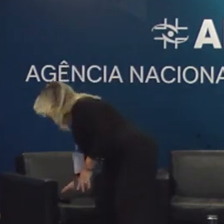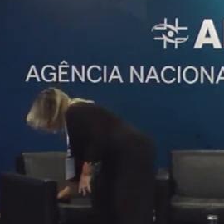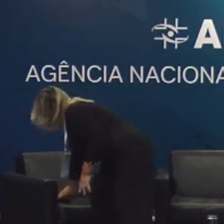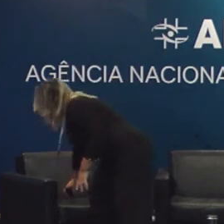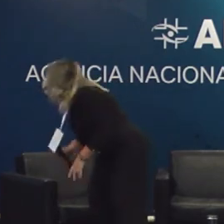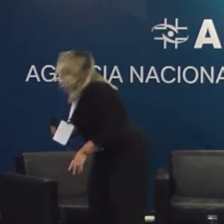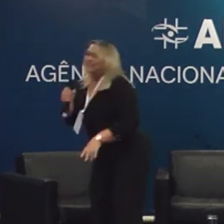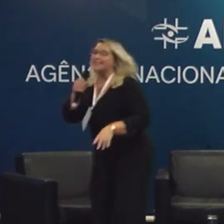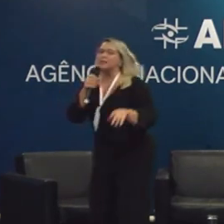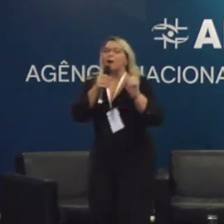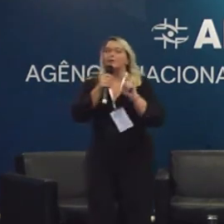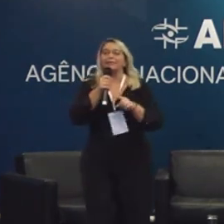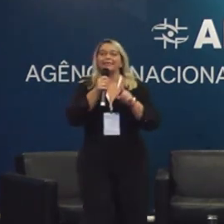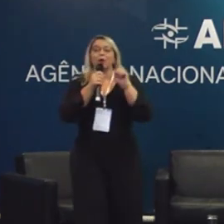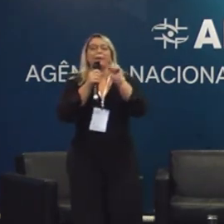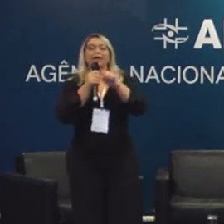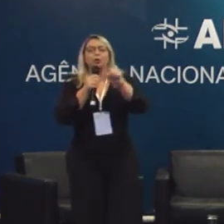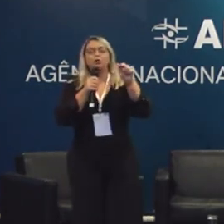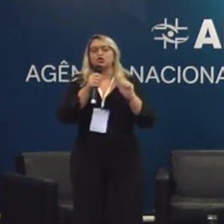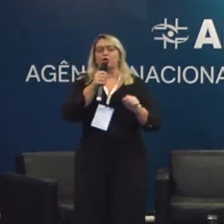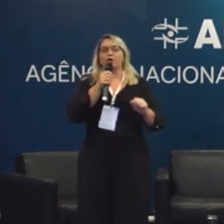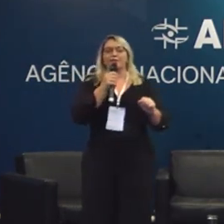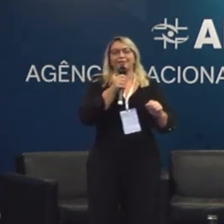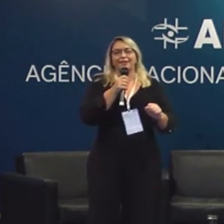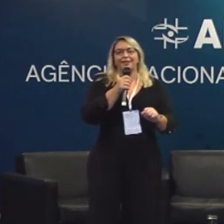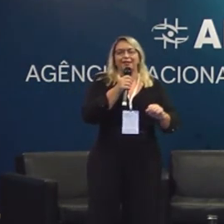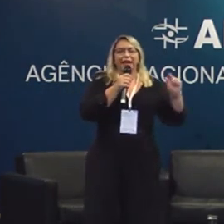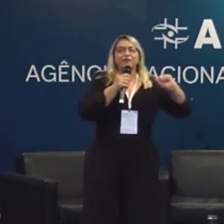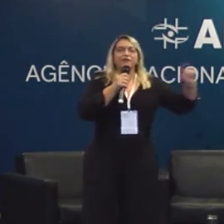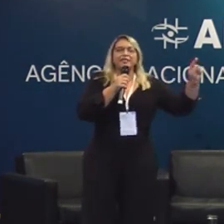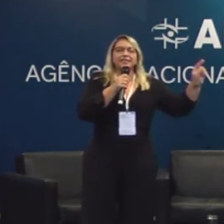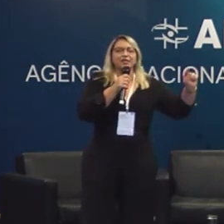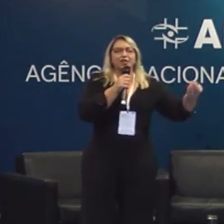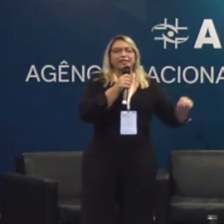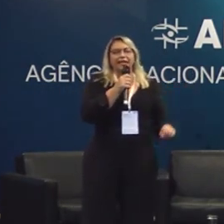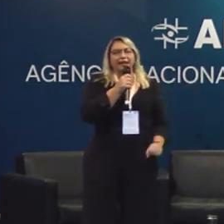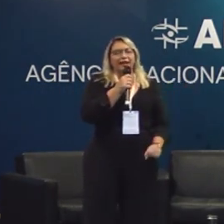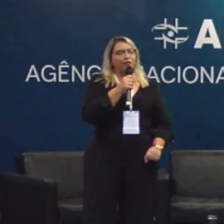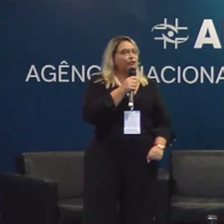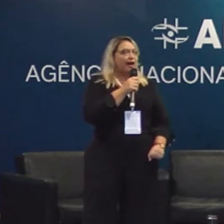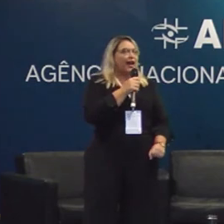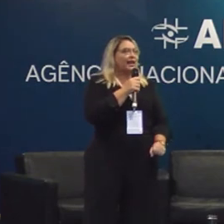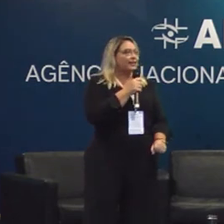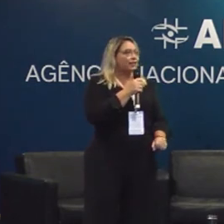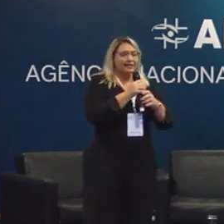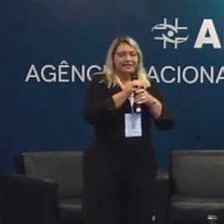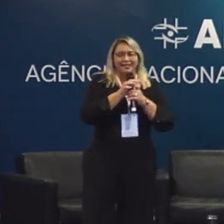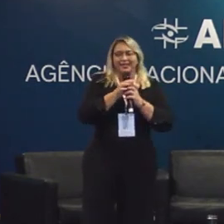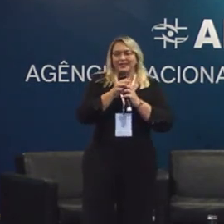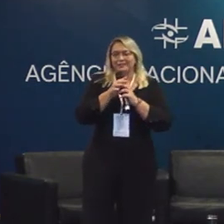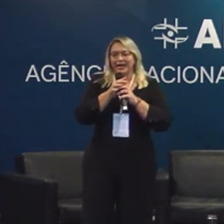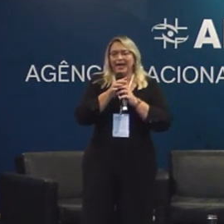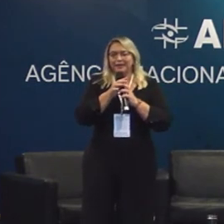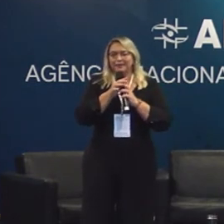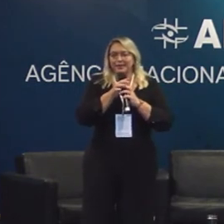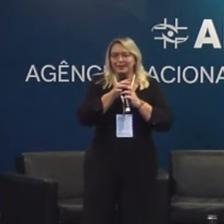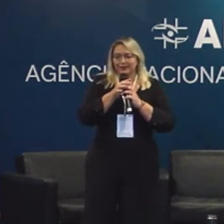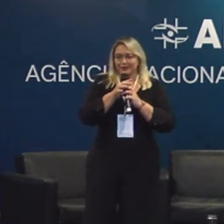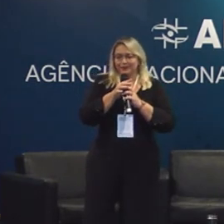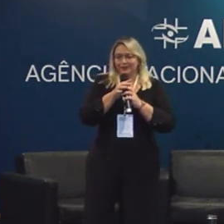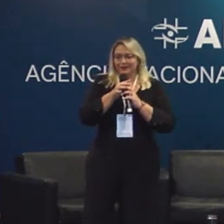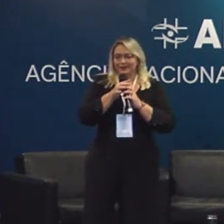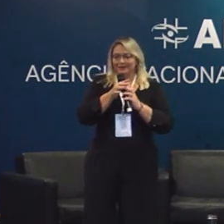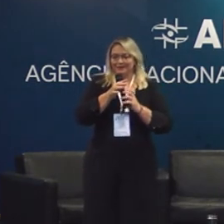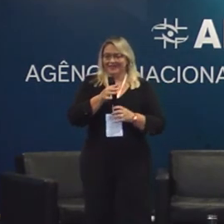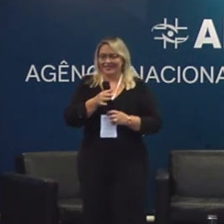para vocês. Essas palmas são para todos nós. Quem avisa sozinha, ela não faz nada, não é, Alex? Obrigada, Larissa, mesmo. Vem aqui,